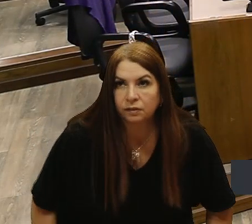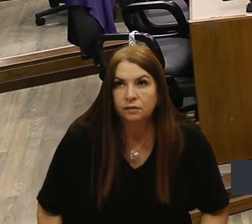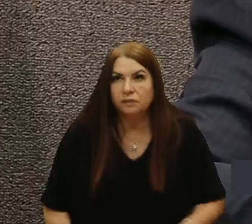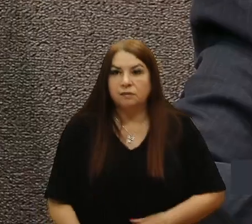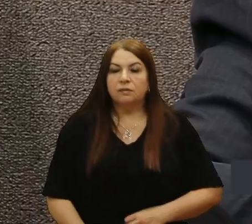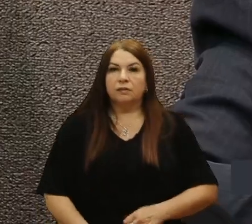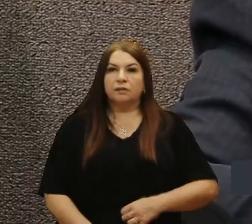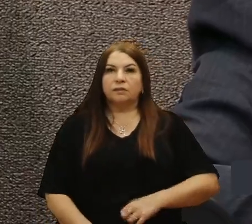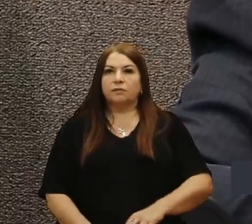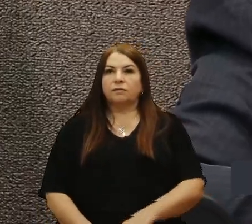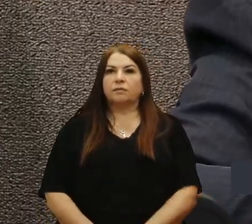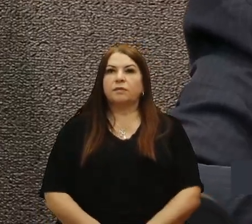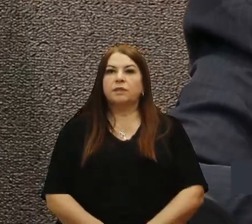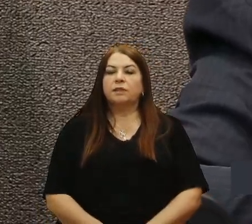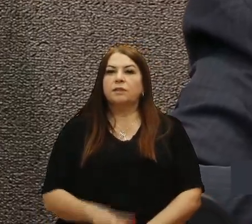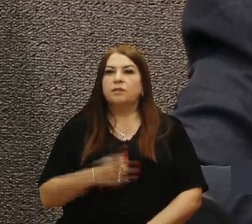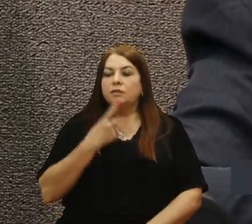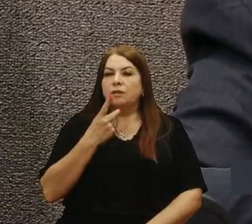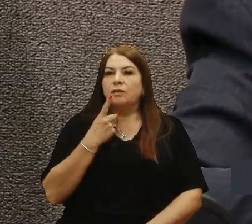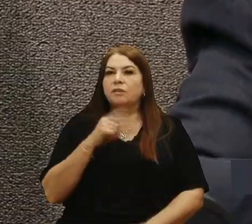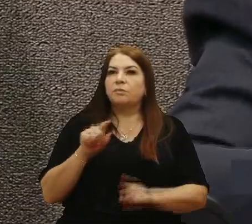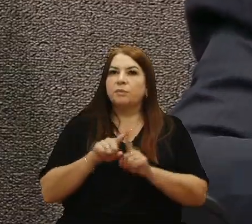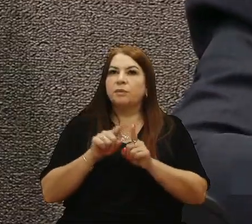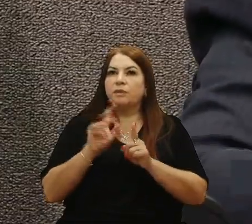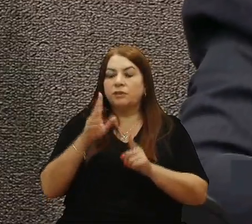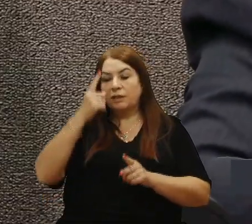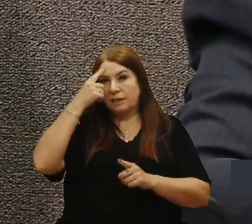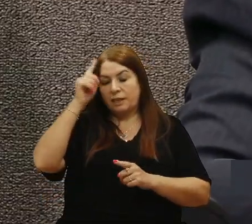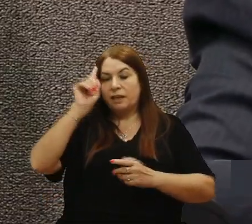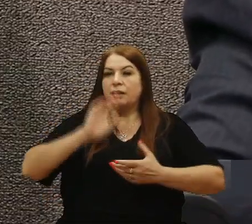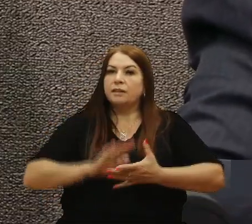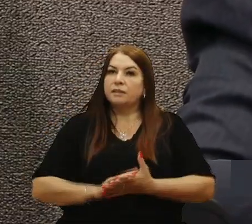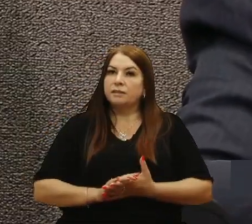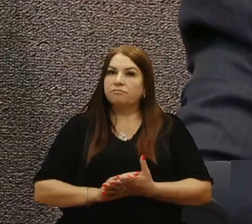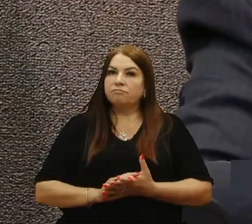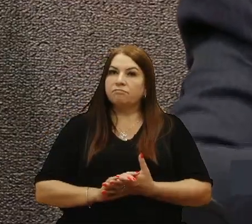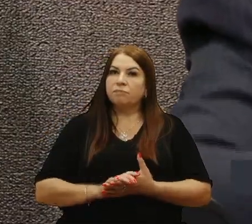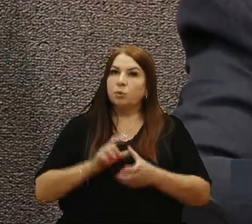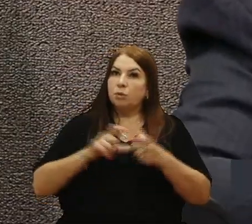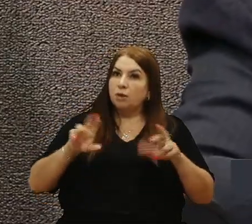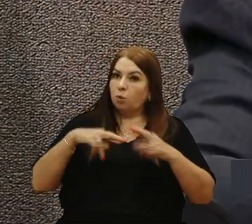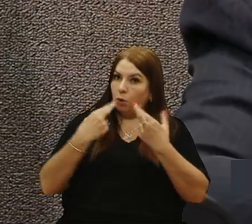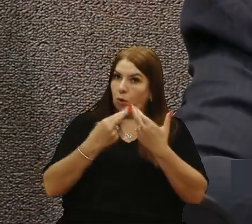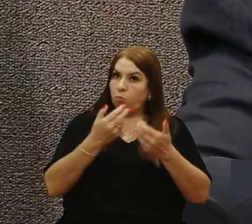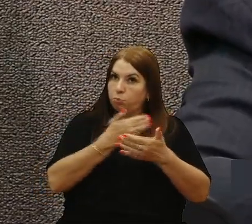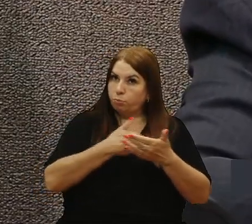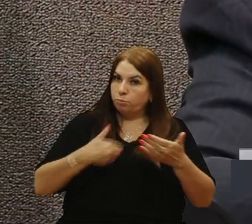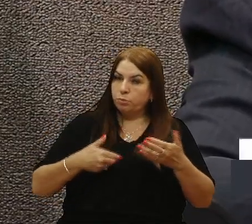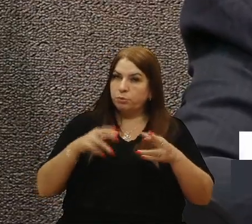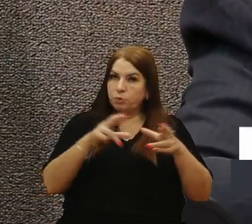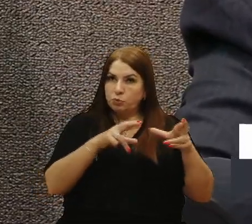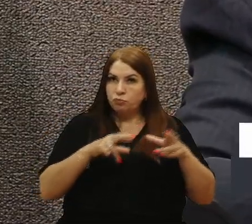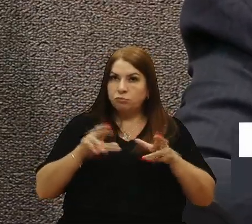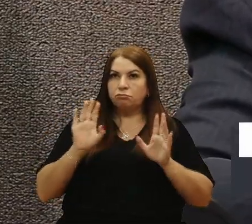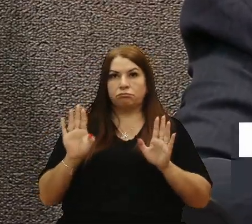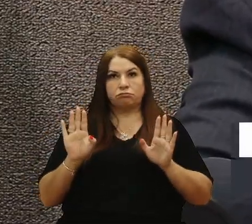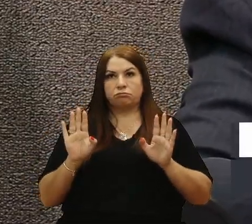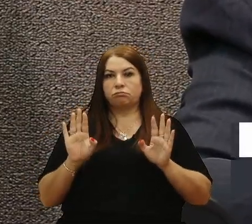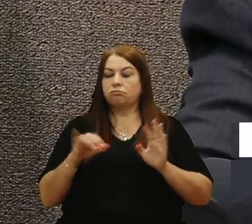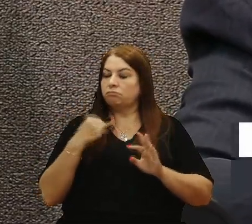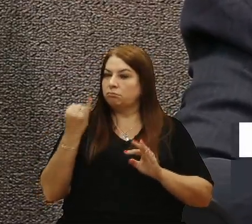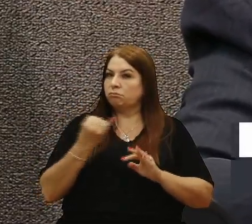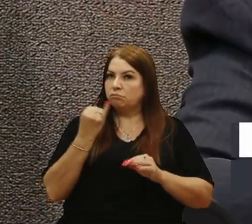Não, só 30 segundos, dizer que eu acho que a sua ideia de uma grande audiência pública na região aí é de